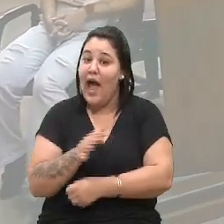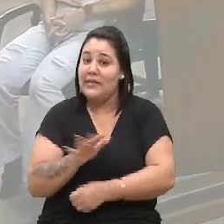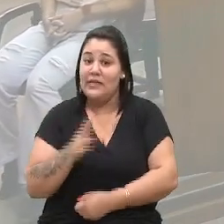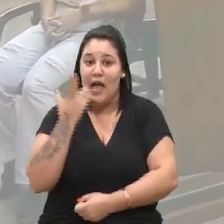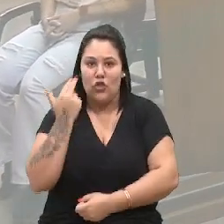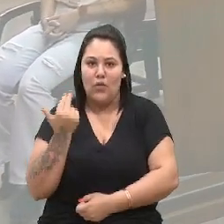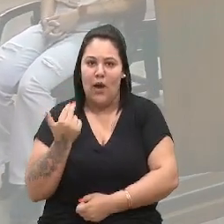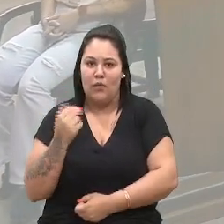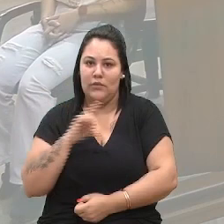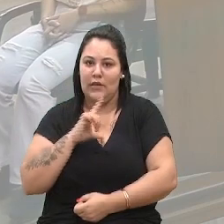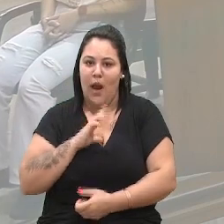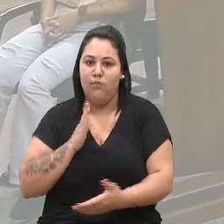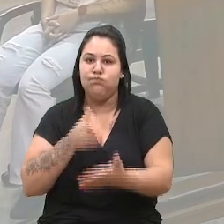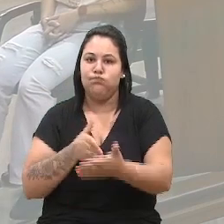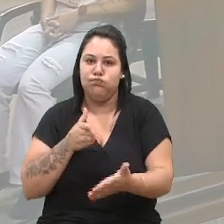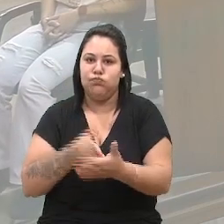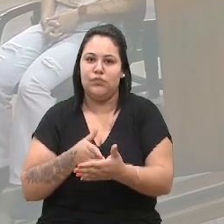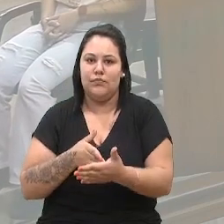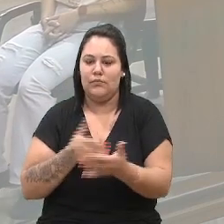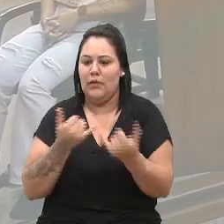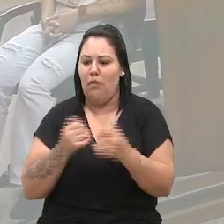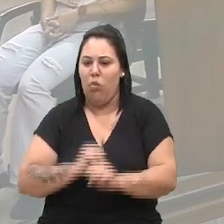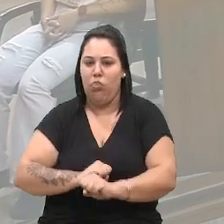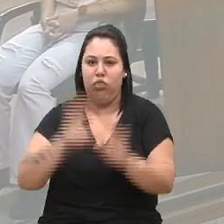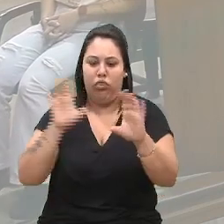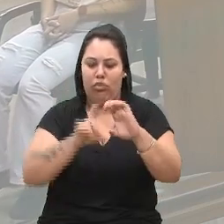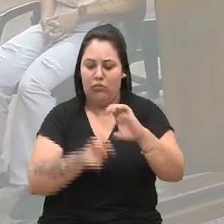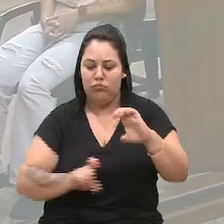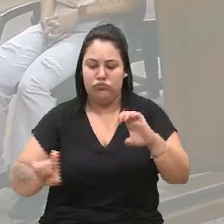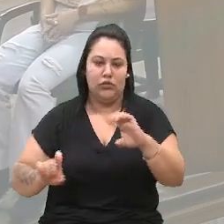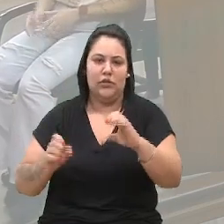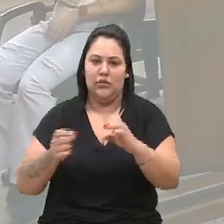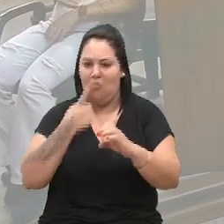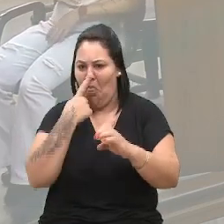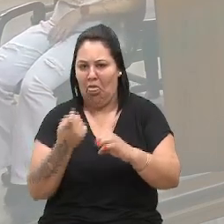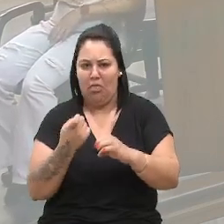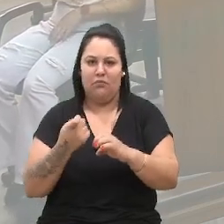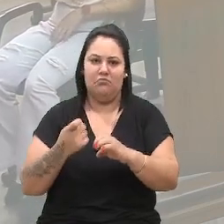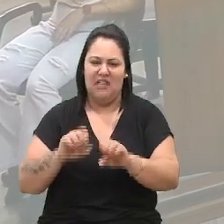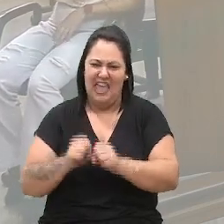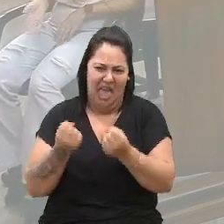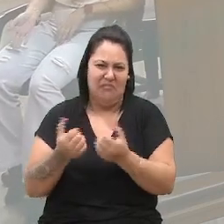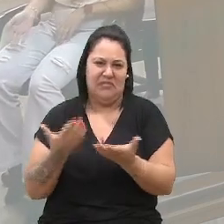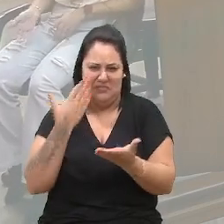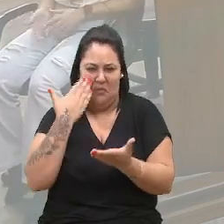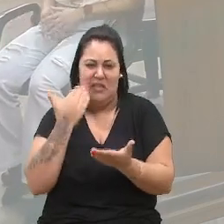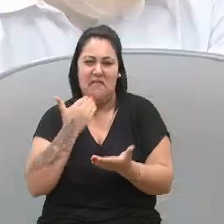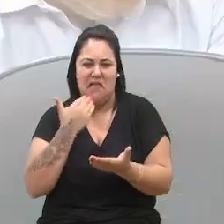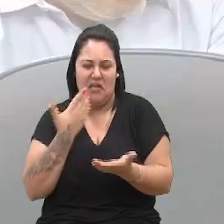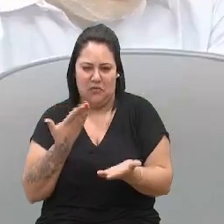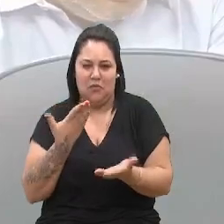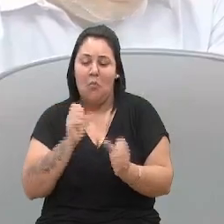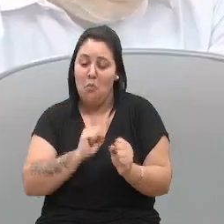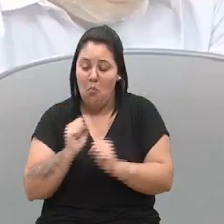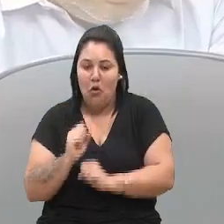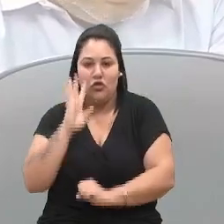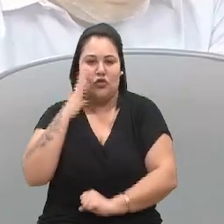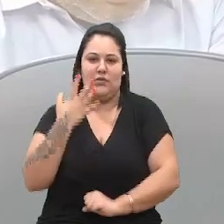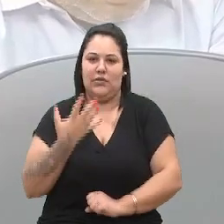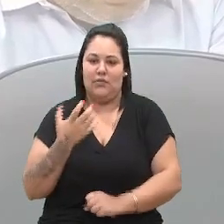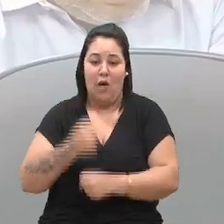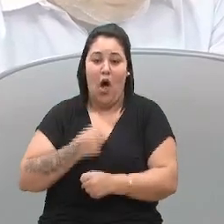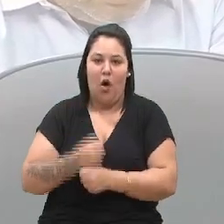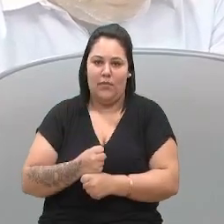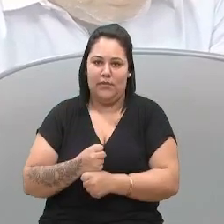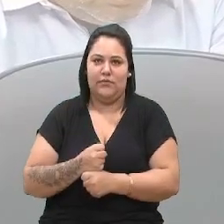um imprevisto de romper, tipo um cano, uma rede de esgoto, sabe? Então, assim, nada